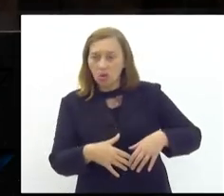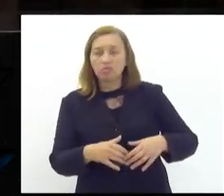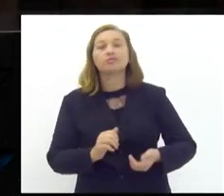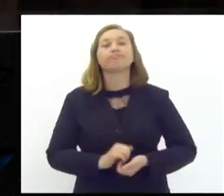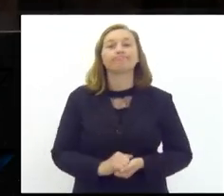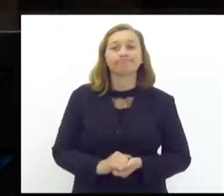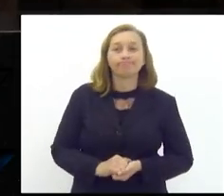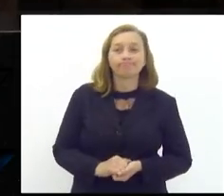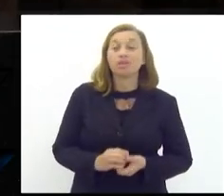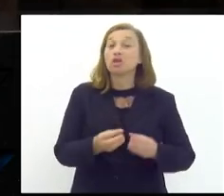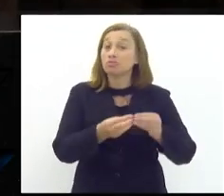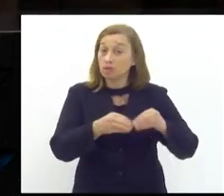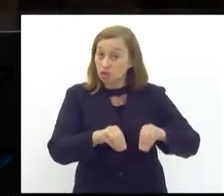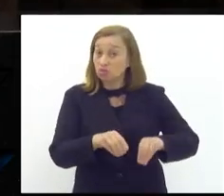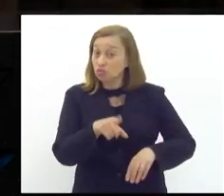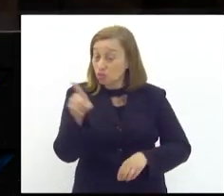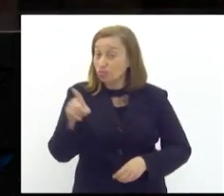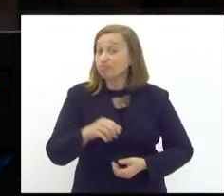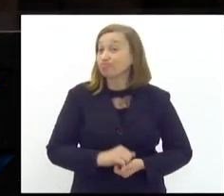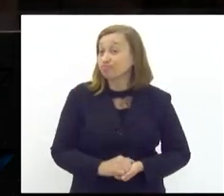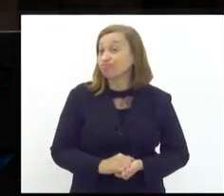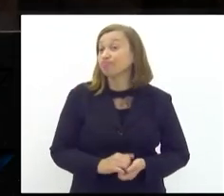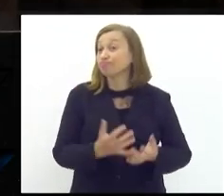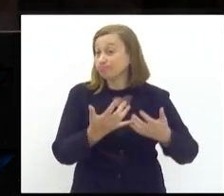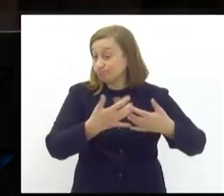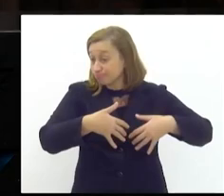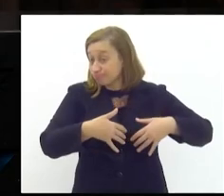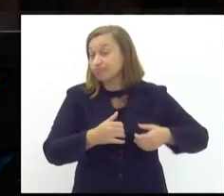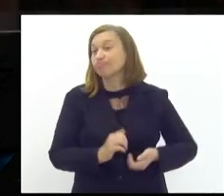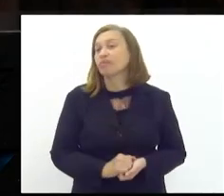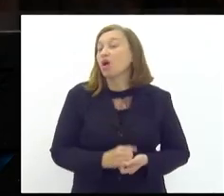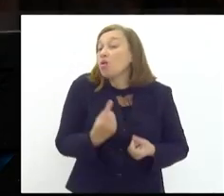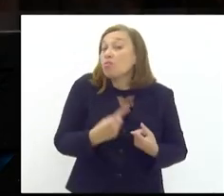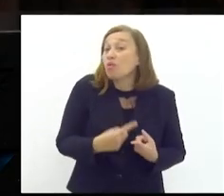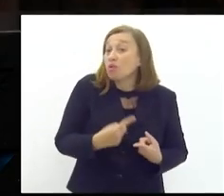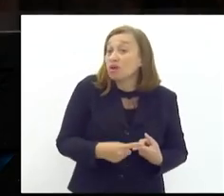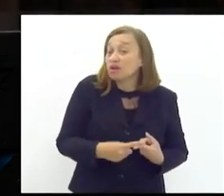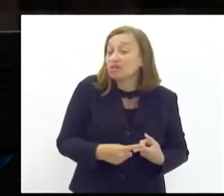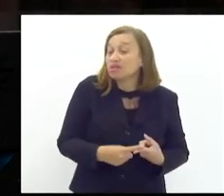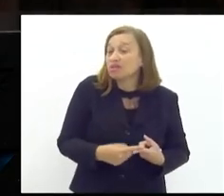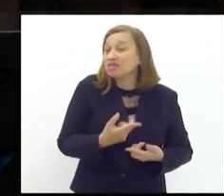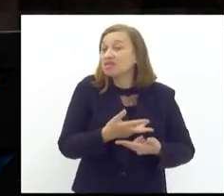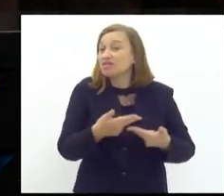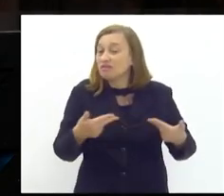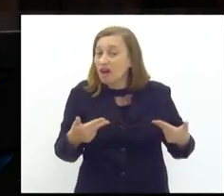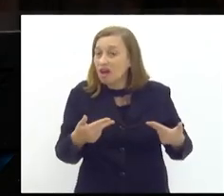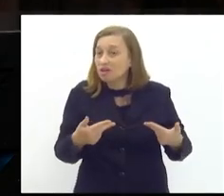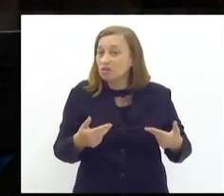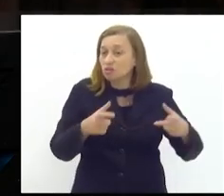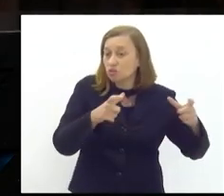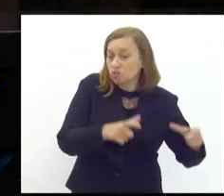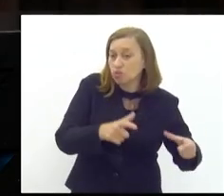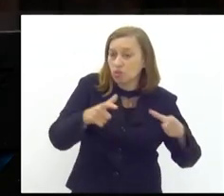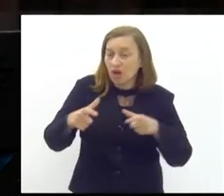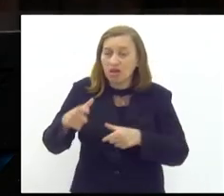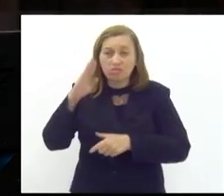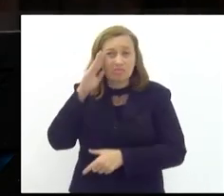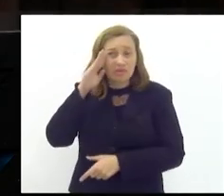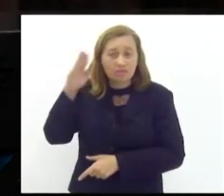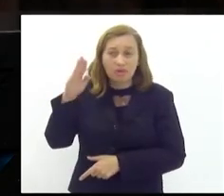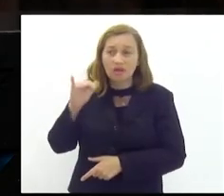inclusive prejudicou muito Petrópolis porque também entre diversos polos principalmente